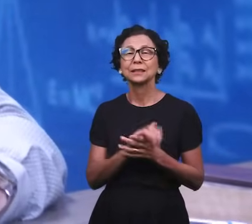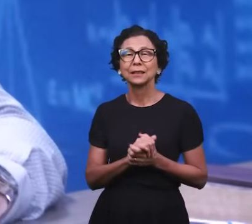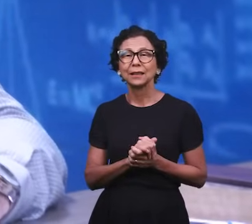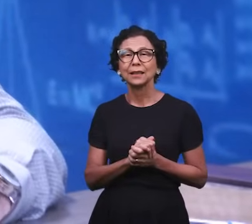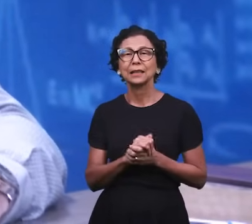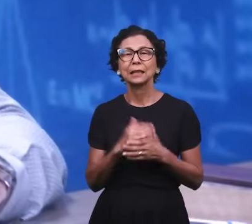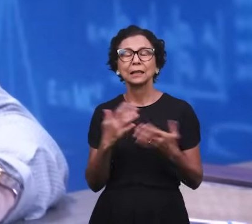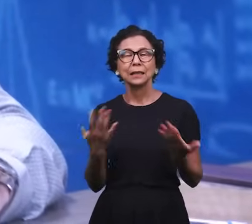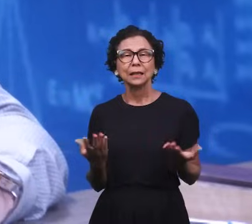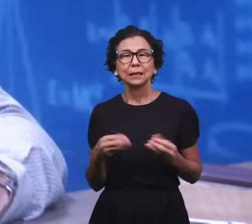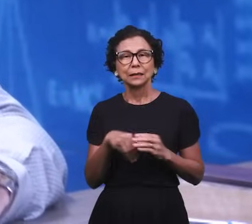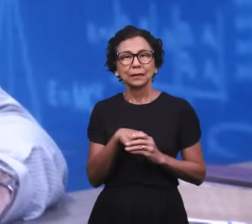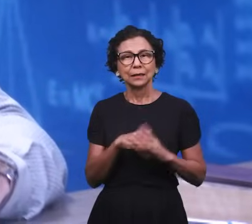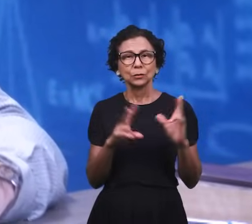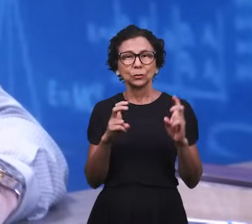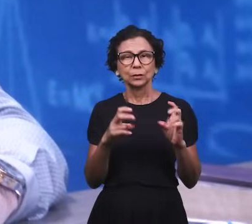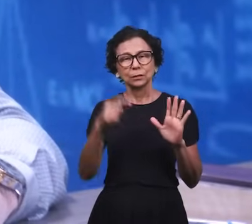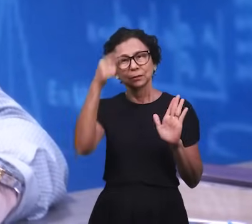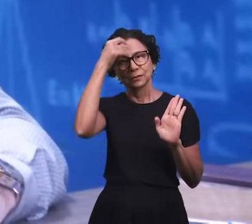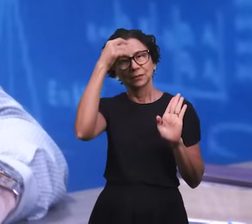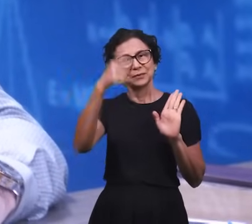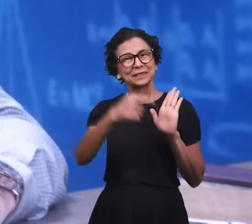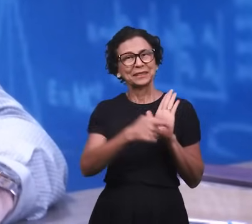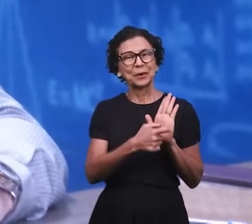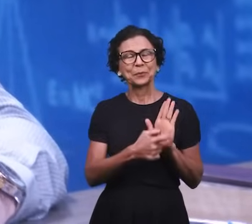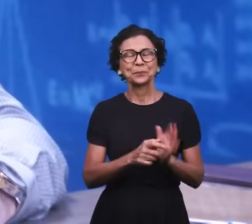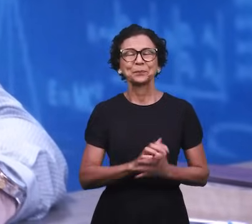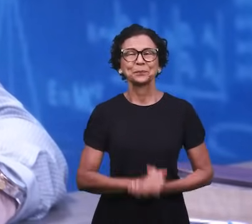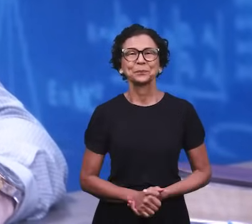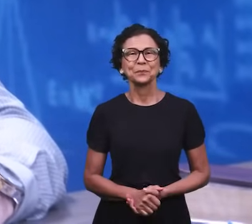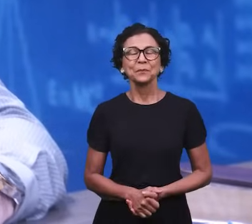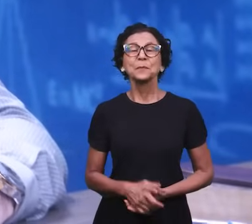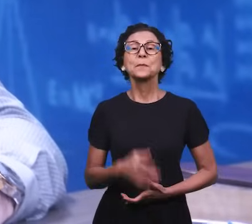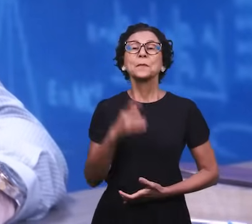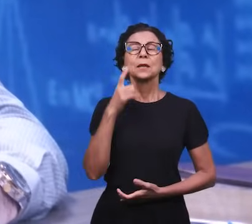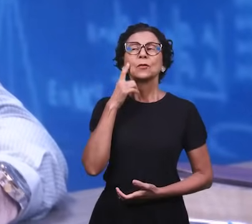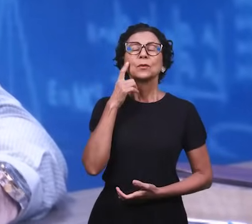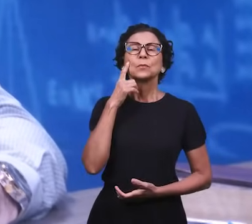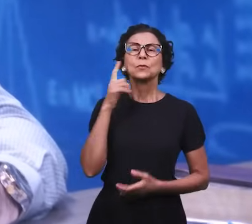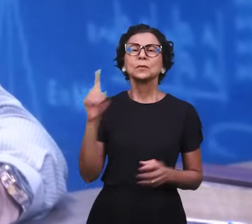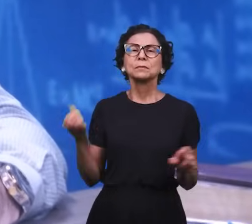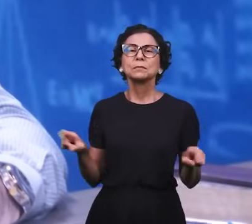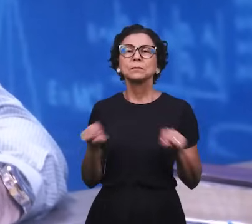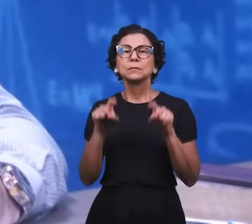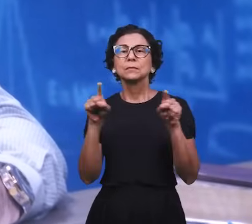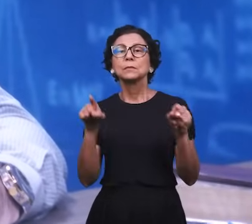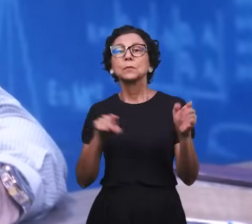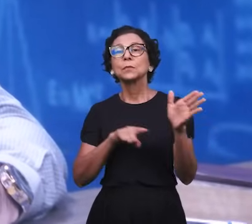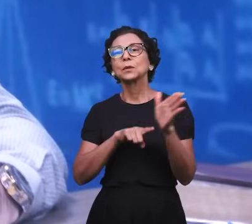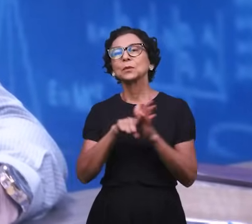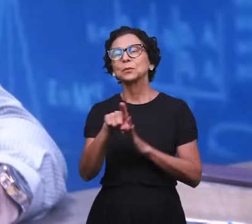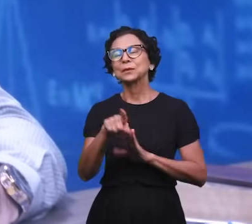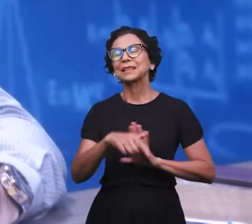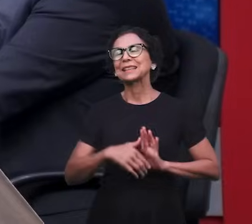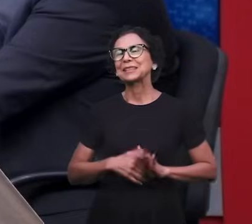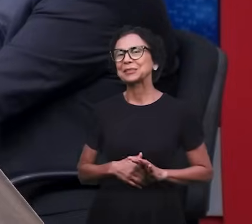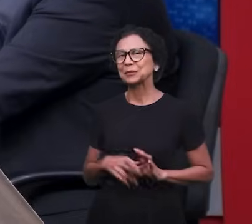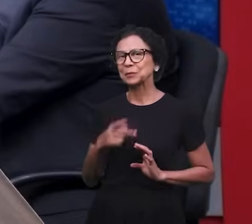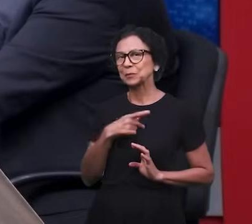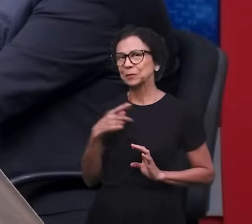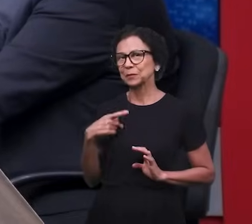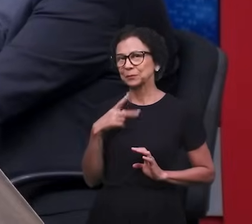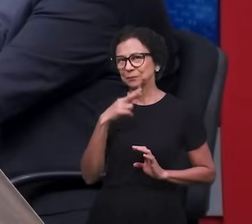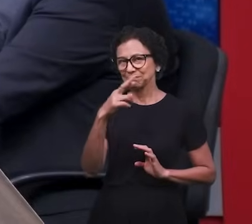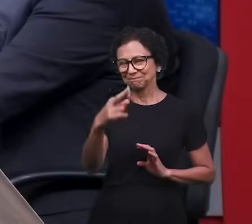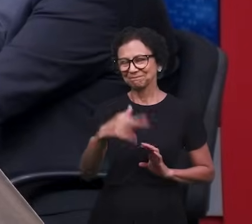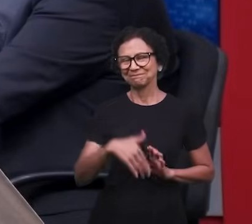últimos episódios sobre a inteligência artificial. Nós vamos ouvir qual a pergunta que esse jovem ele tem para fazer e o pastor